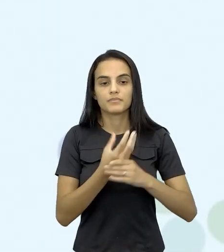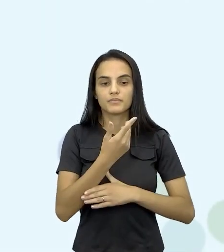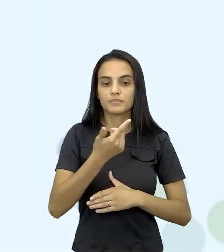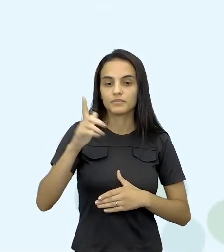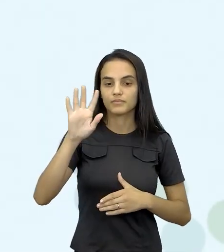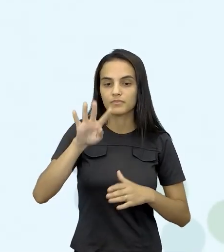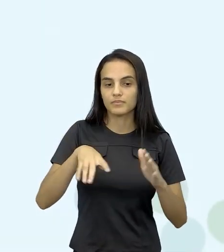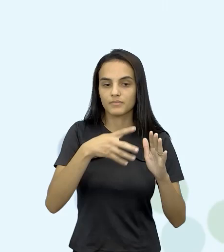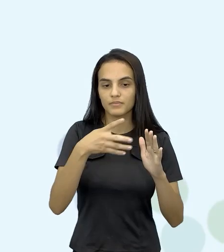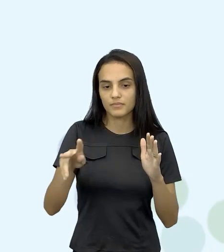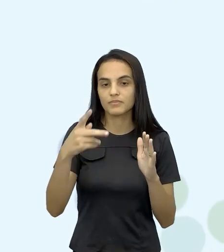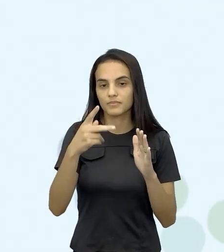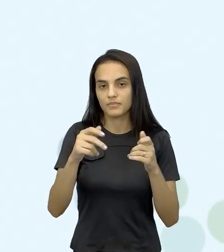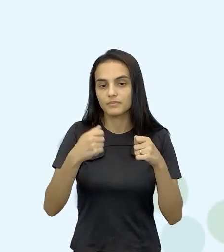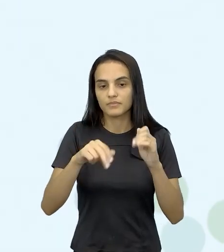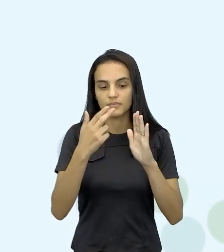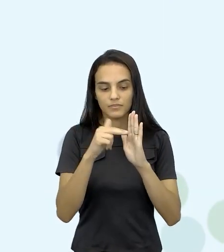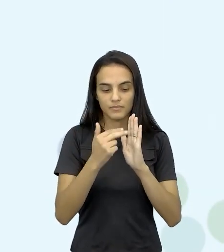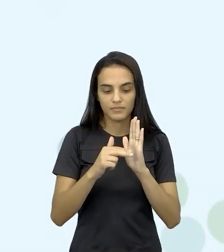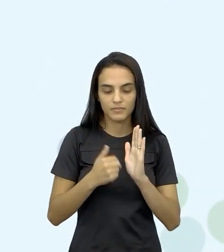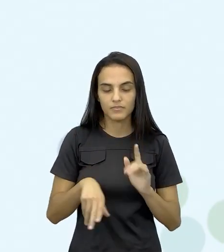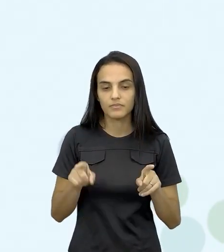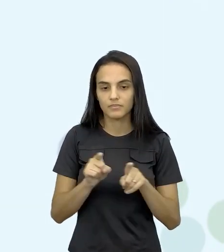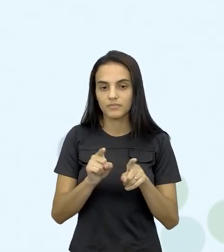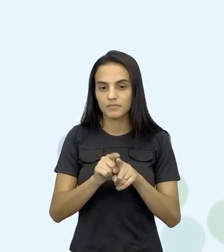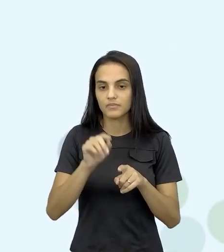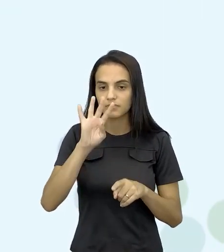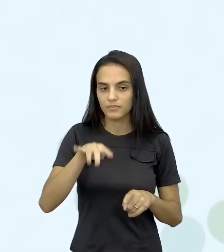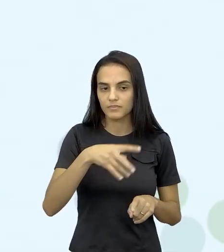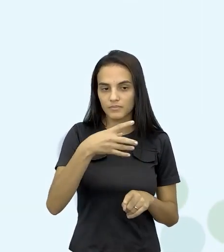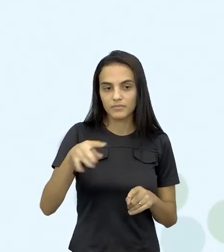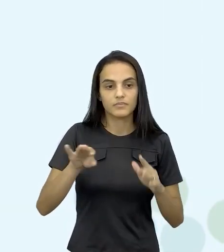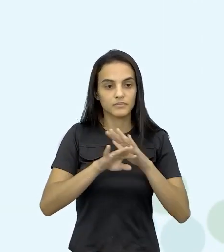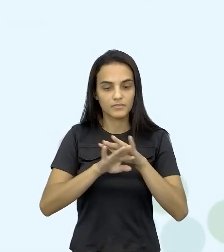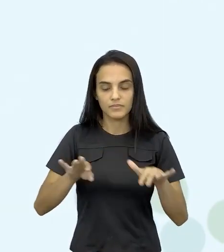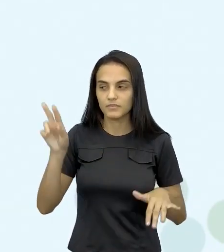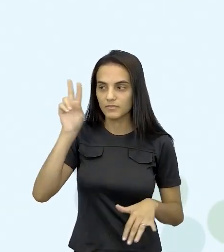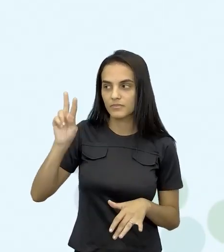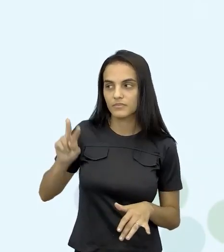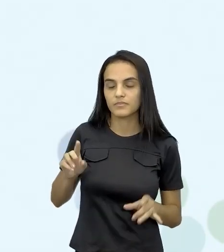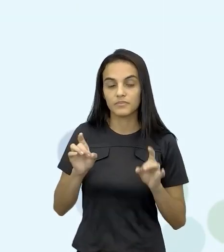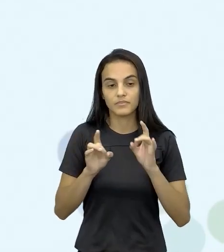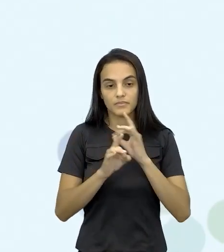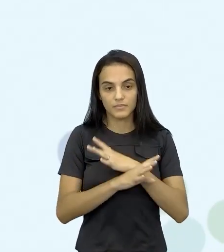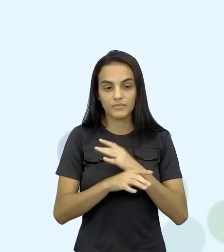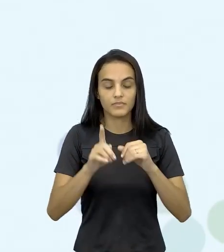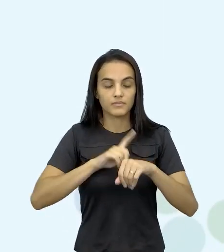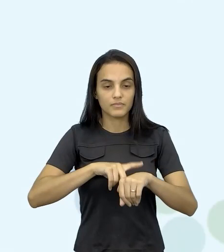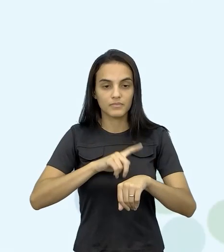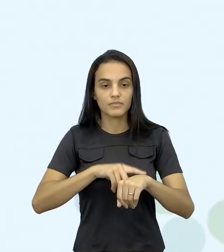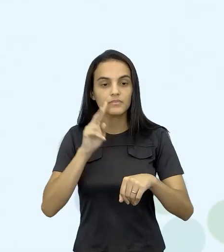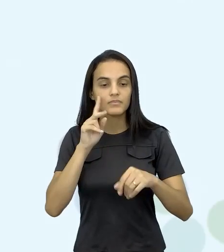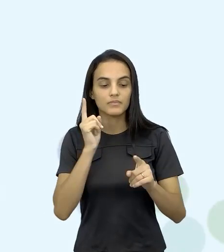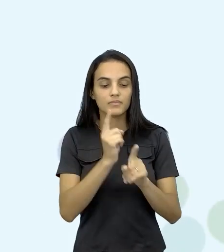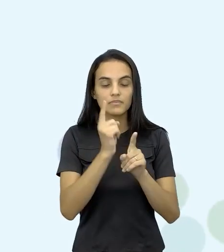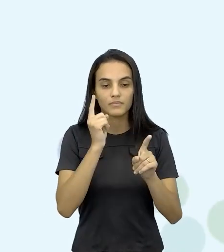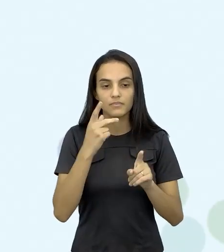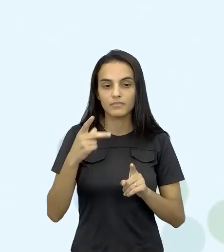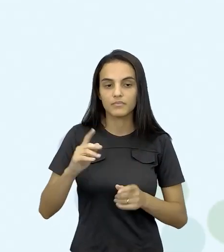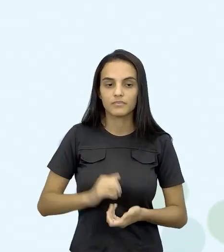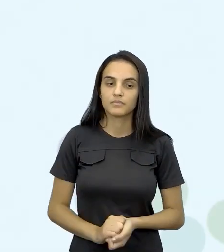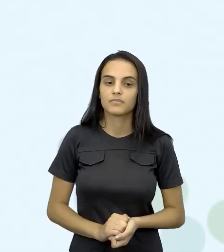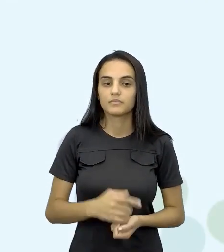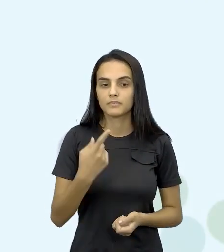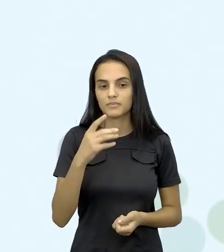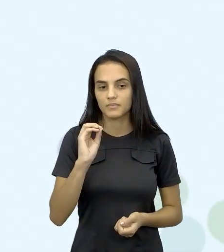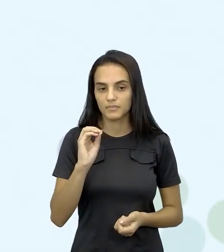que vocês têm que colocar também. Só que nessa tabela você vai colocar só o valor final do tempo que você achou lá, o tempo médio, a média das